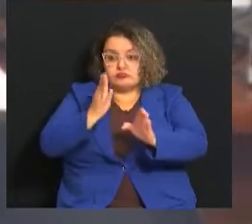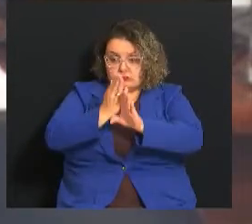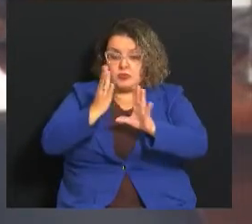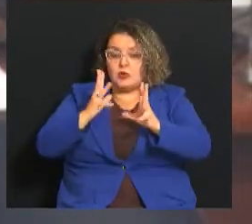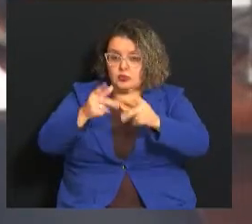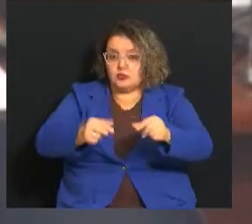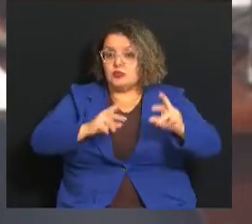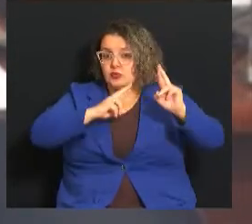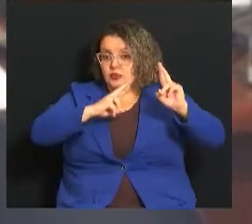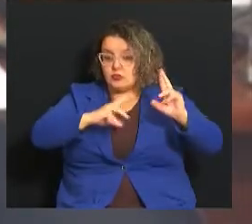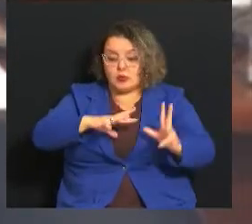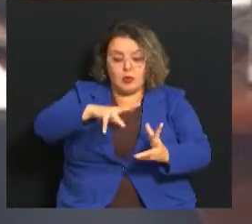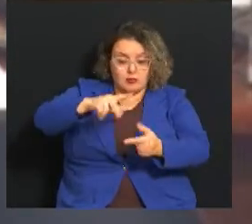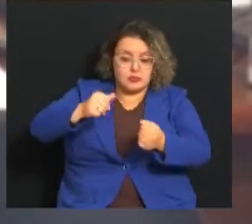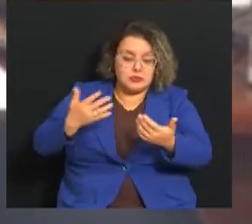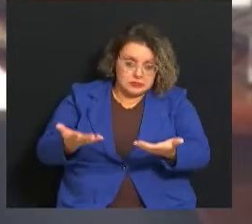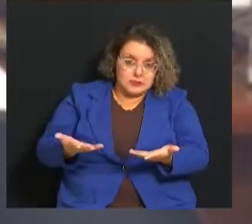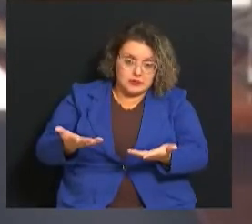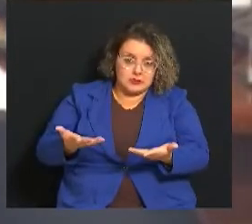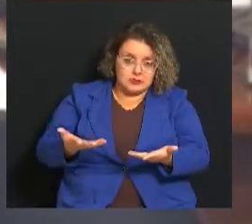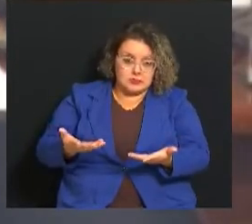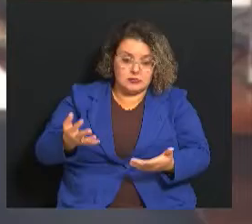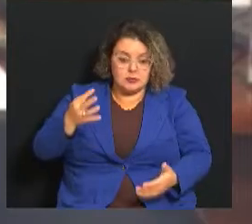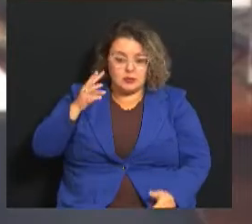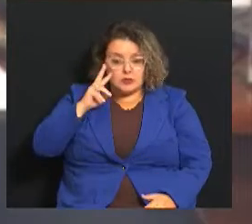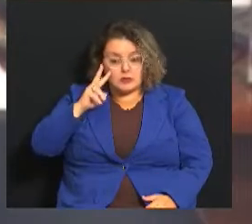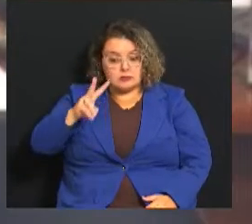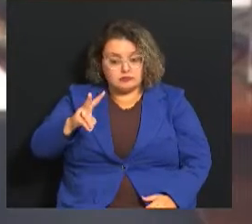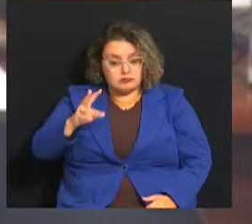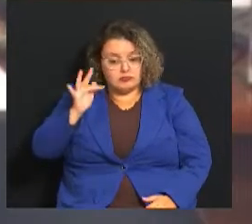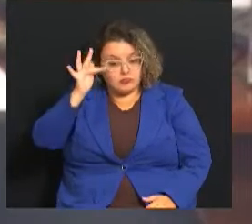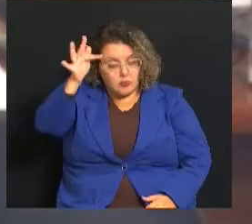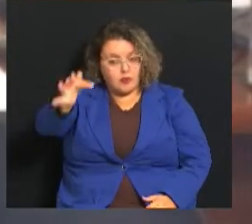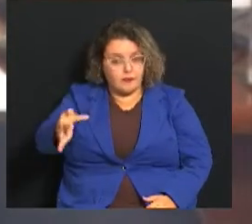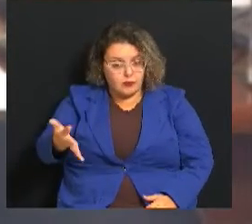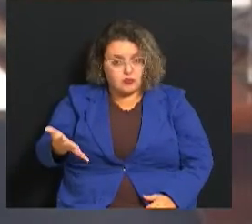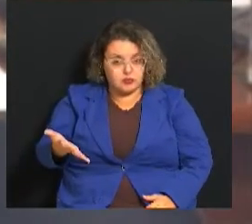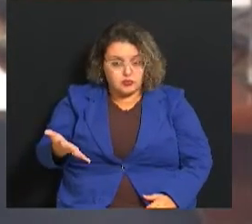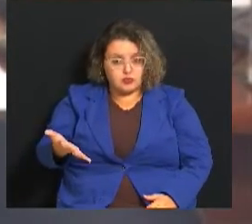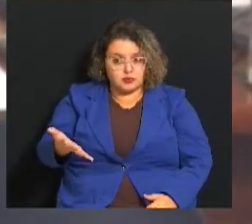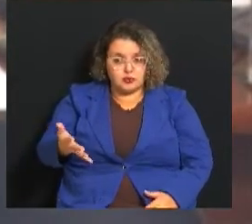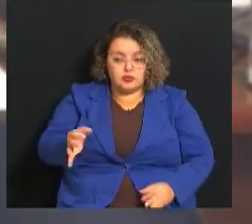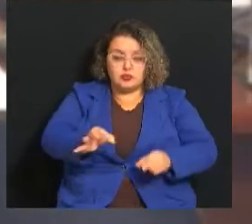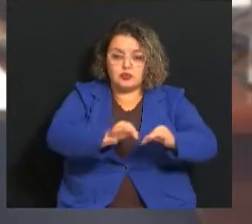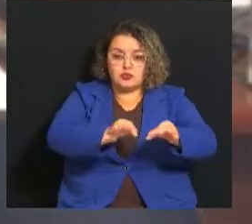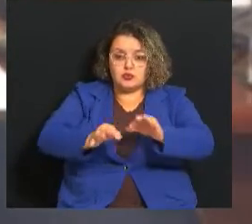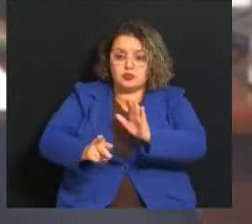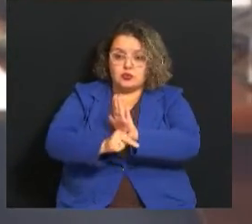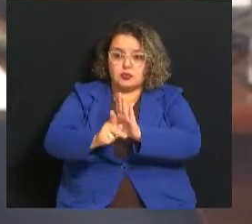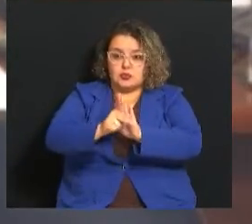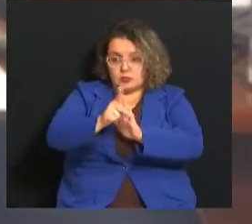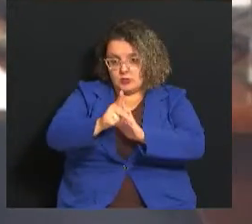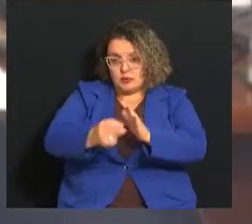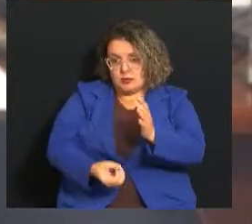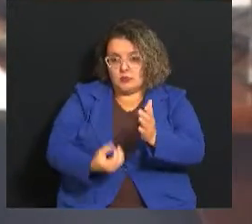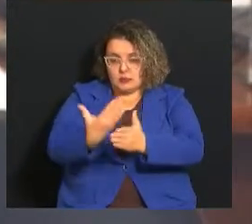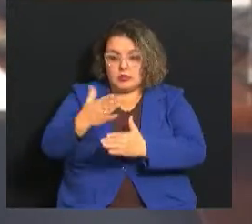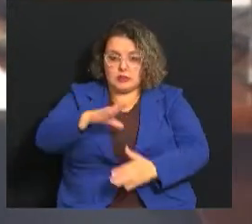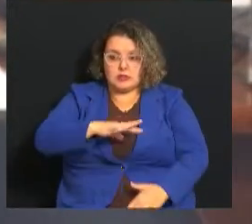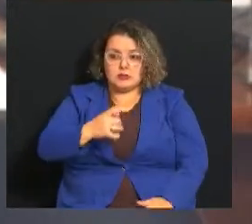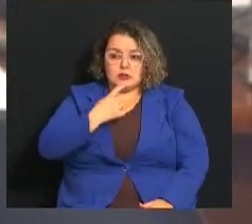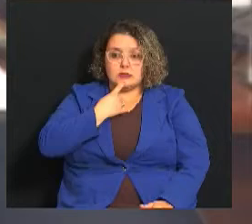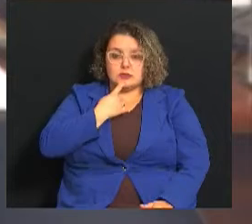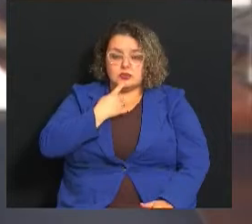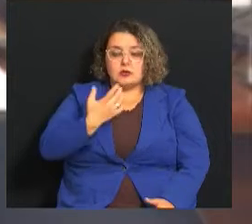como planeta e prevemos isso, estamos tentando prever isso nos projetos que forem elaborados na cidade de Campinas.